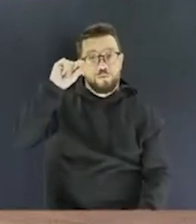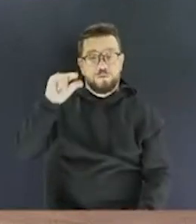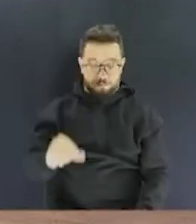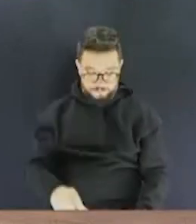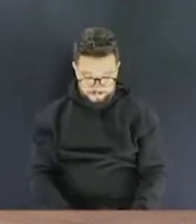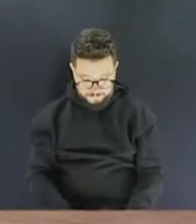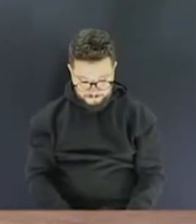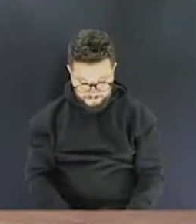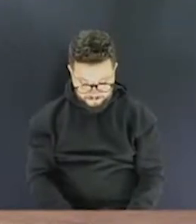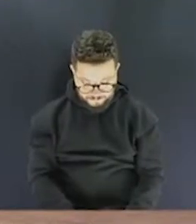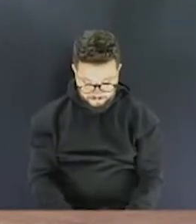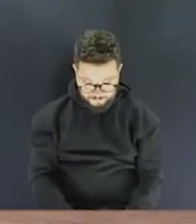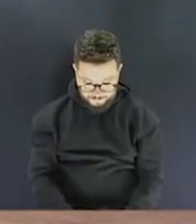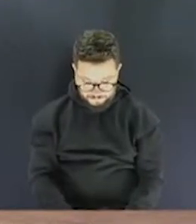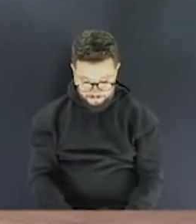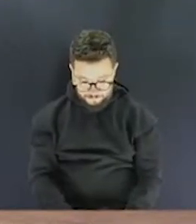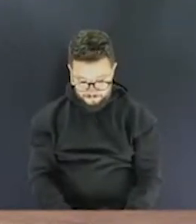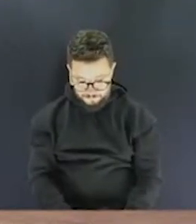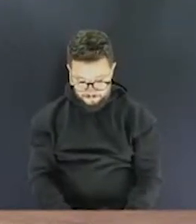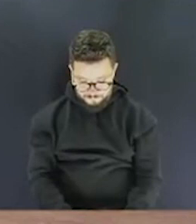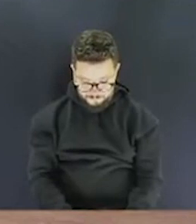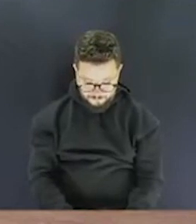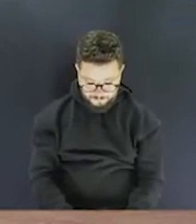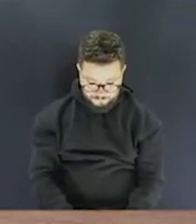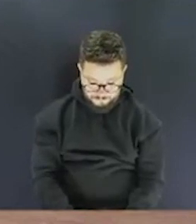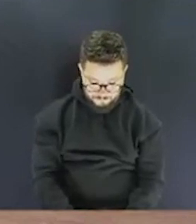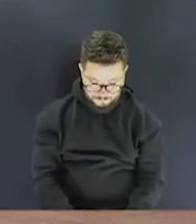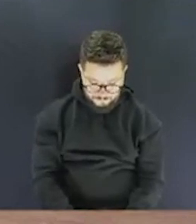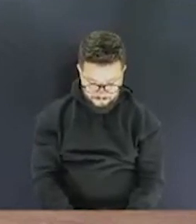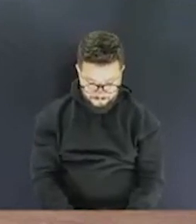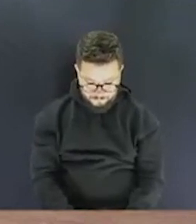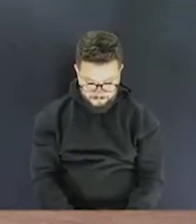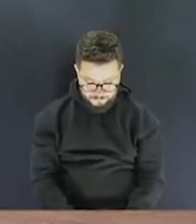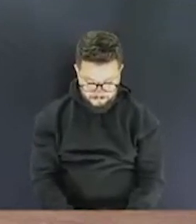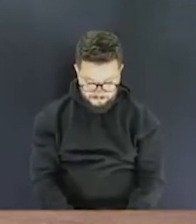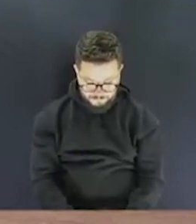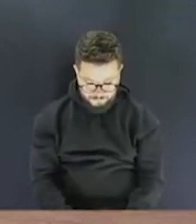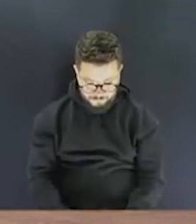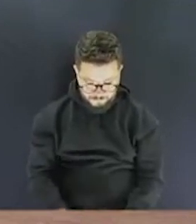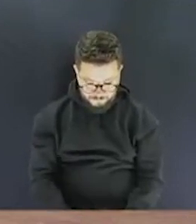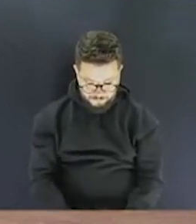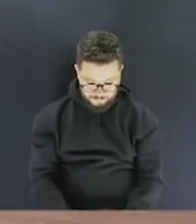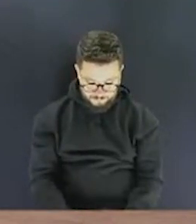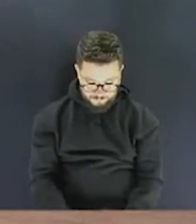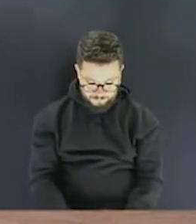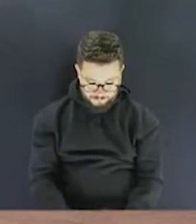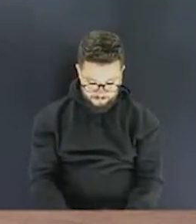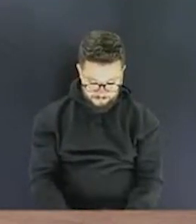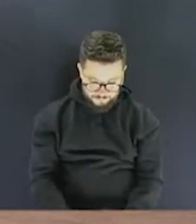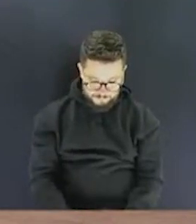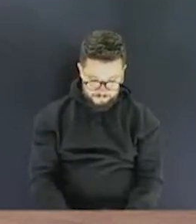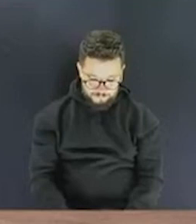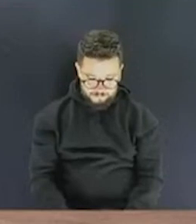o material, com o pastor Olavo Neto, eles estão fazendo cerca de